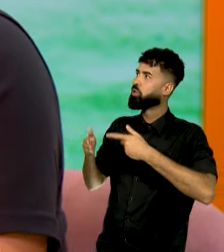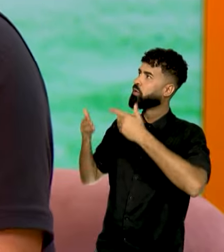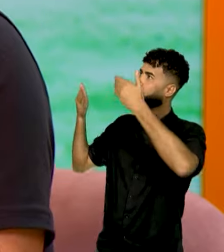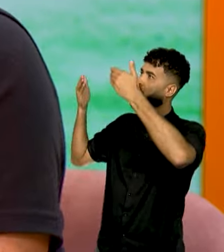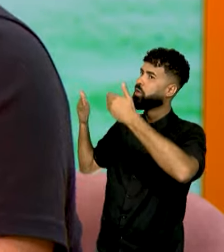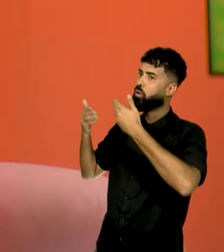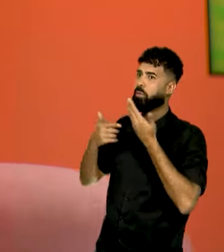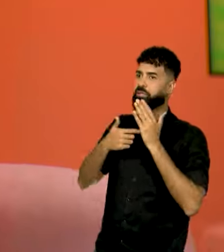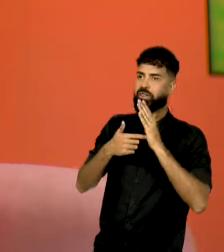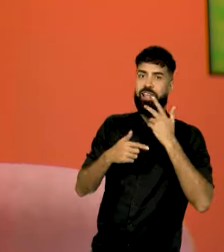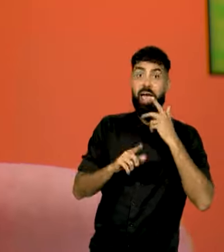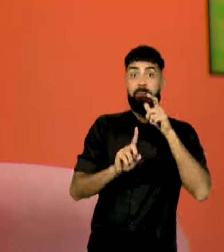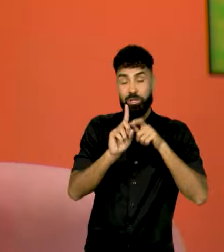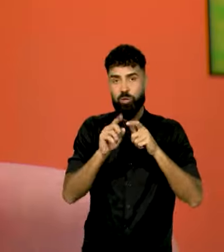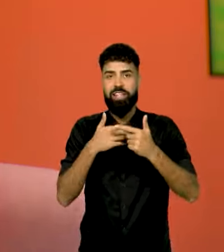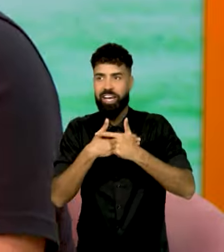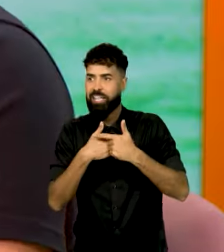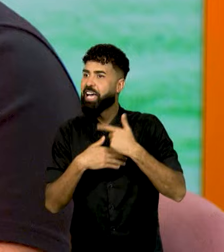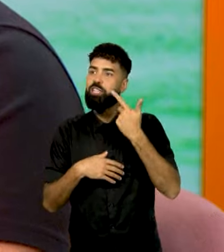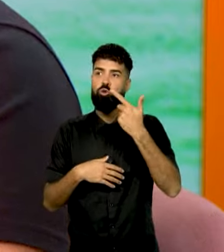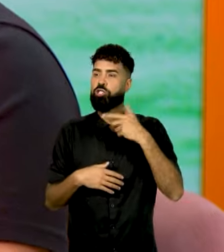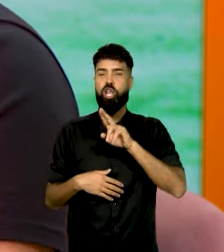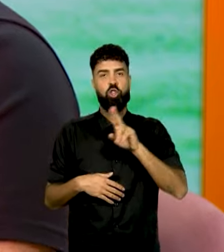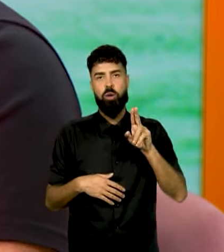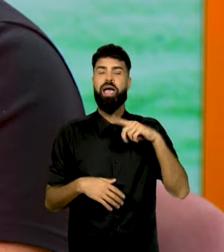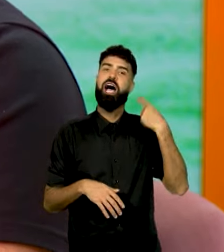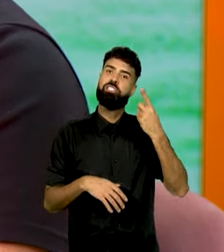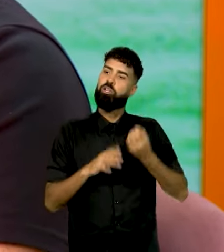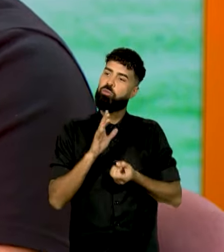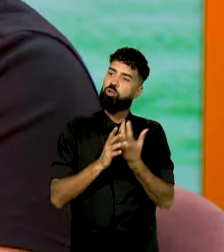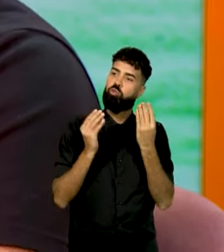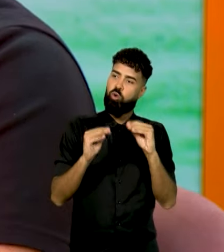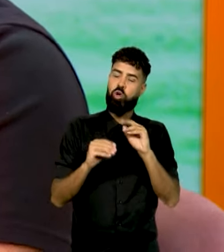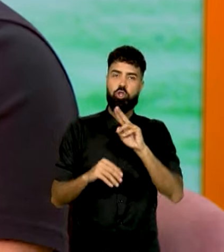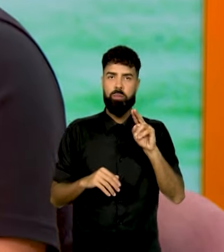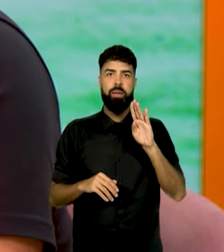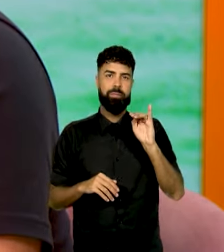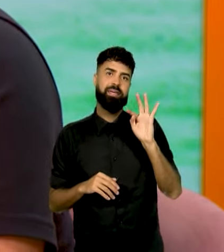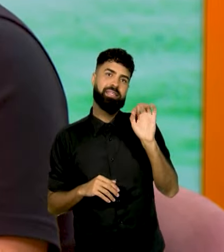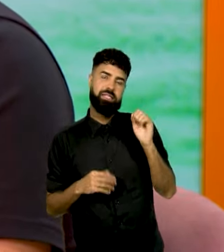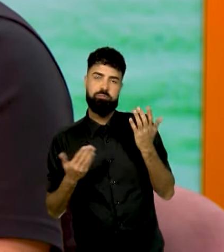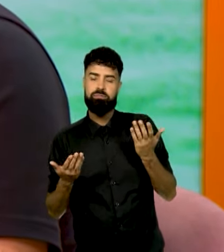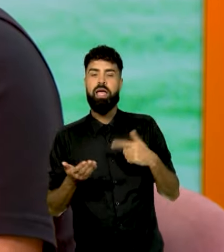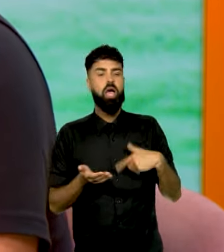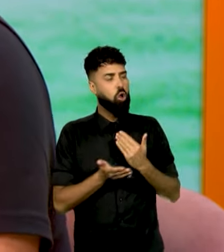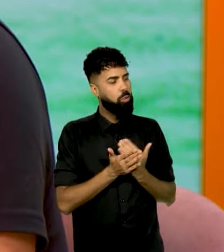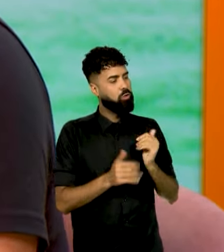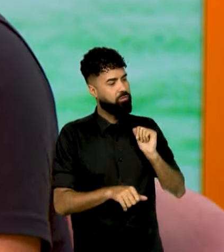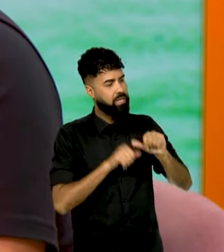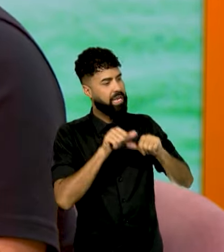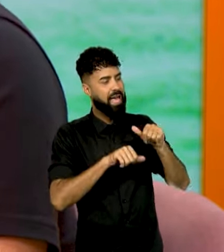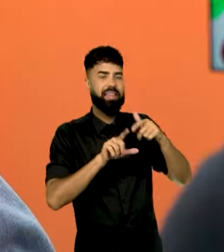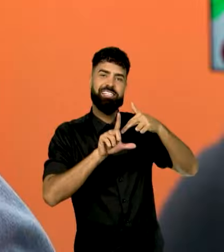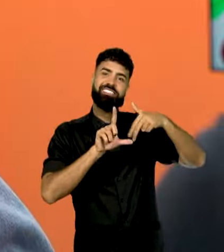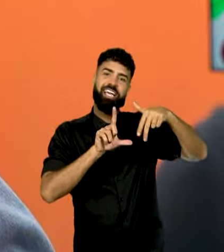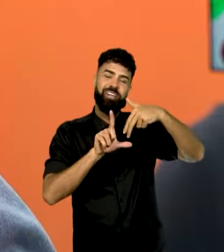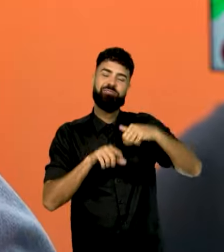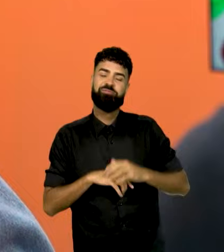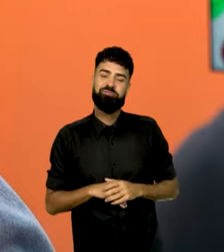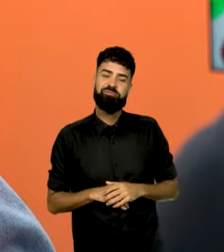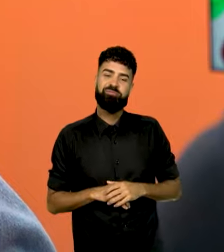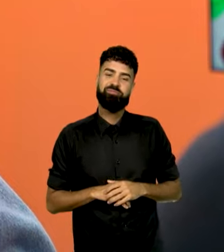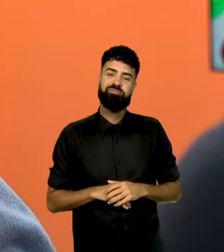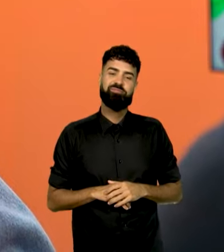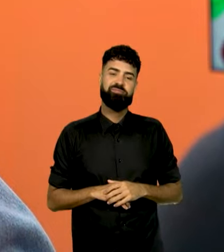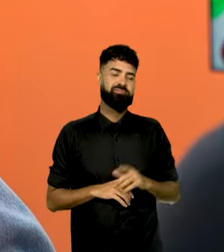esse personagem aqui, ele não tinha nome ainda, a gente batizou ele de Bita, e ele começou a virar desenho animado.